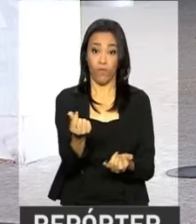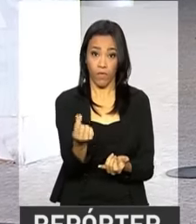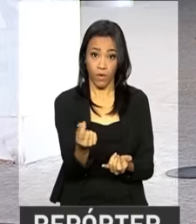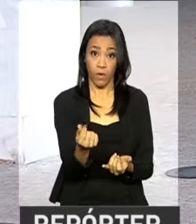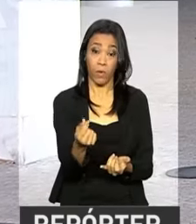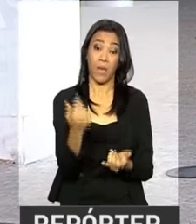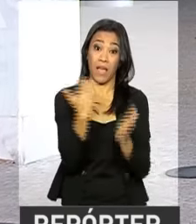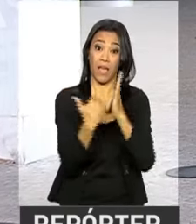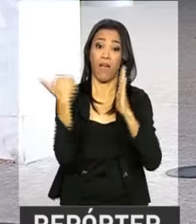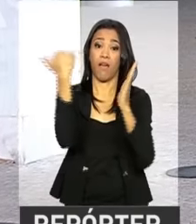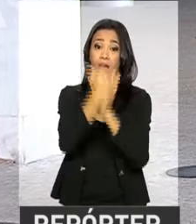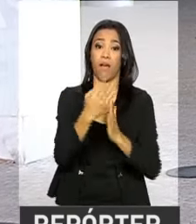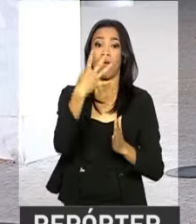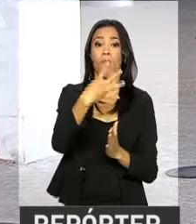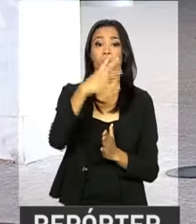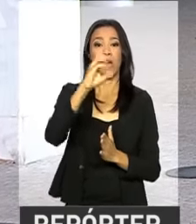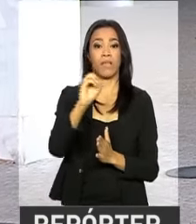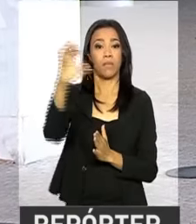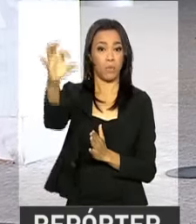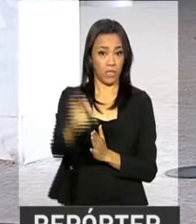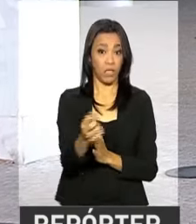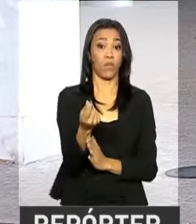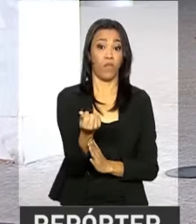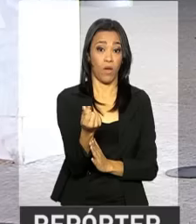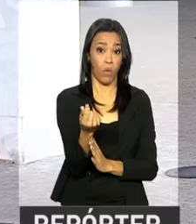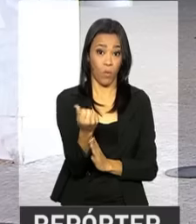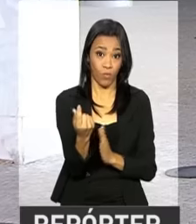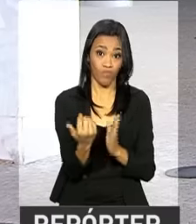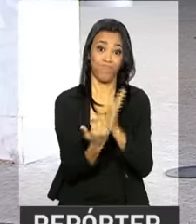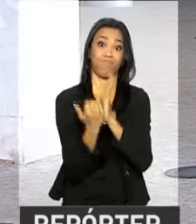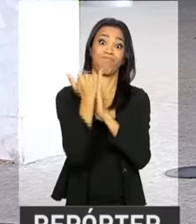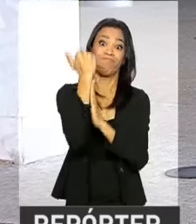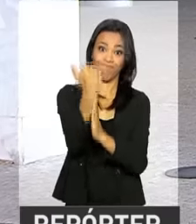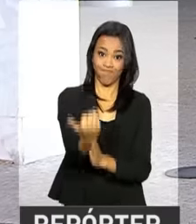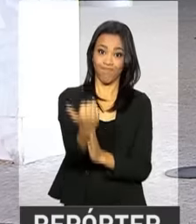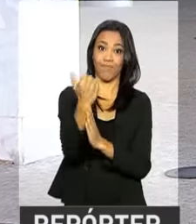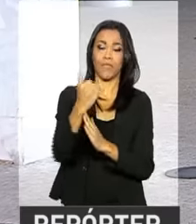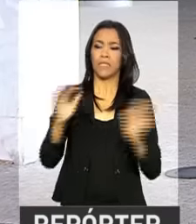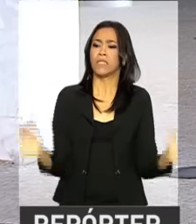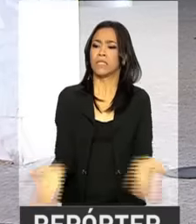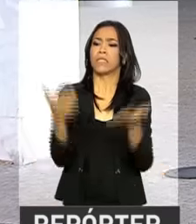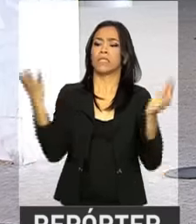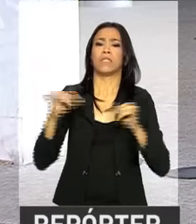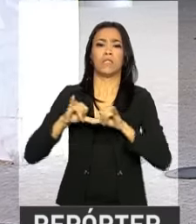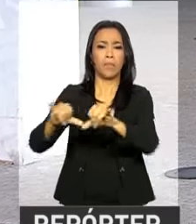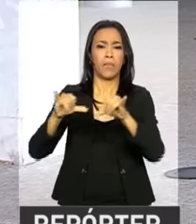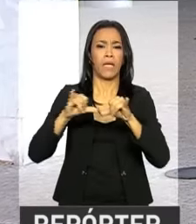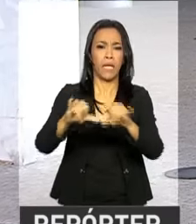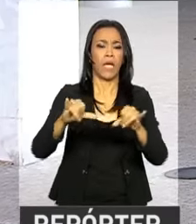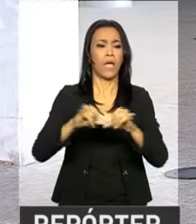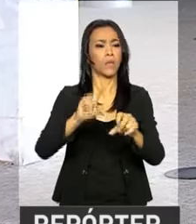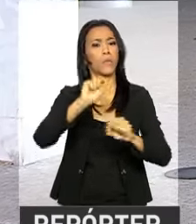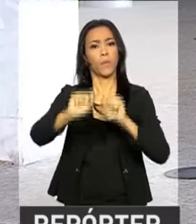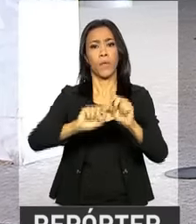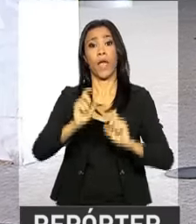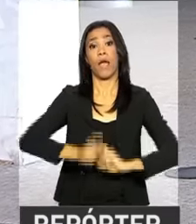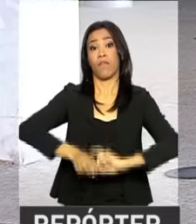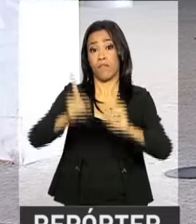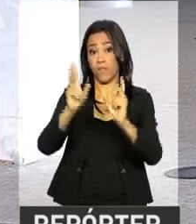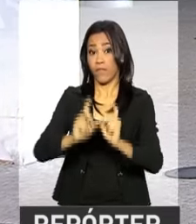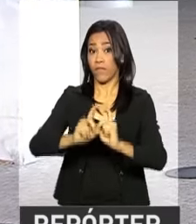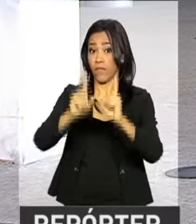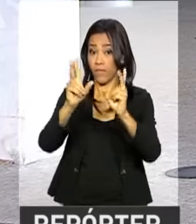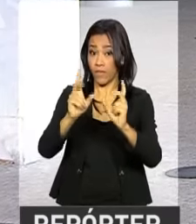de 40% nos preços do produto, que o governo resolveu incentivar as grandes redes de supermercado a importar o